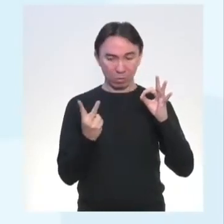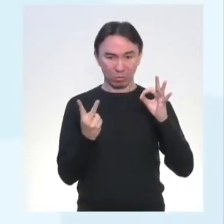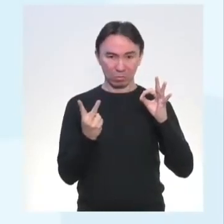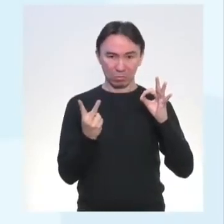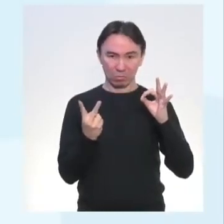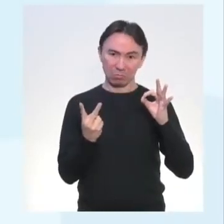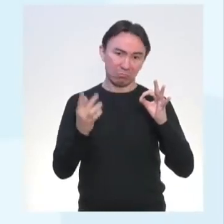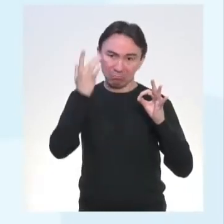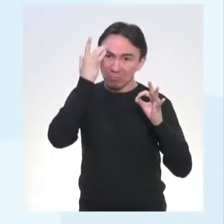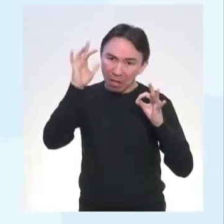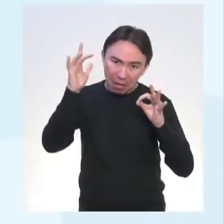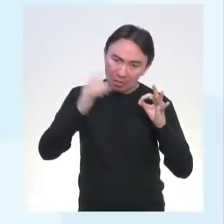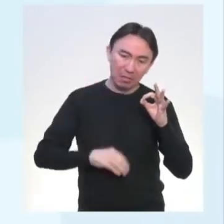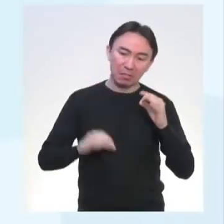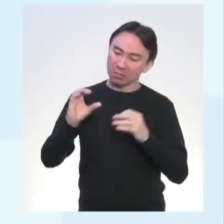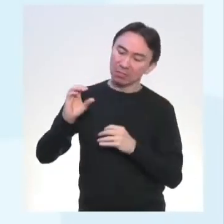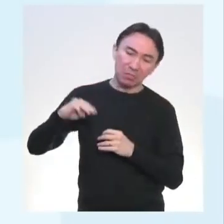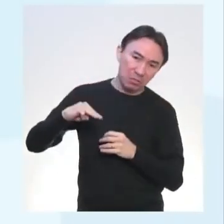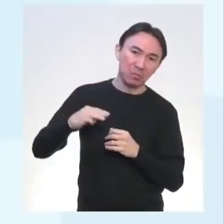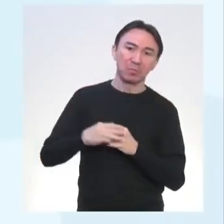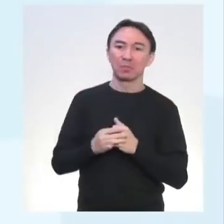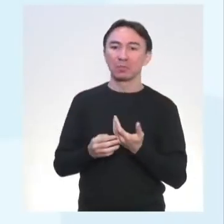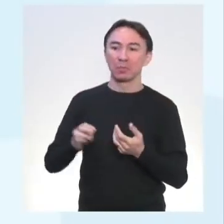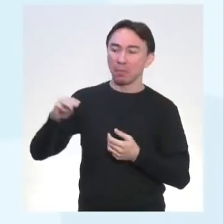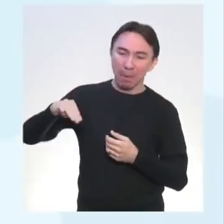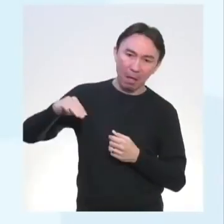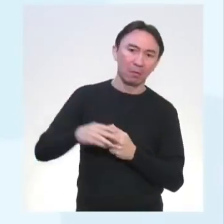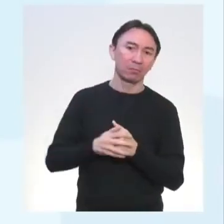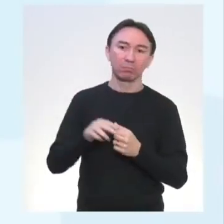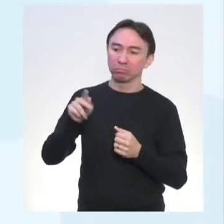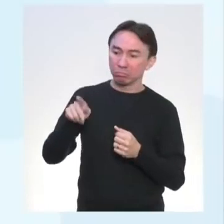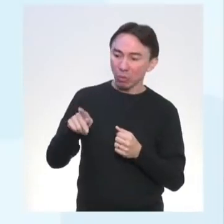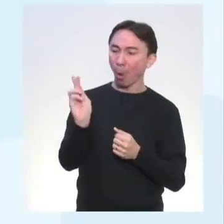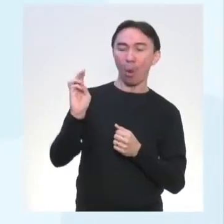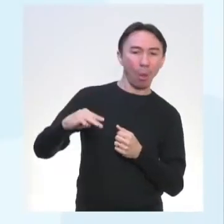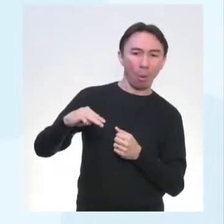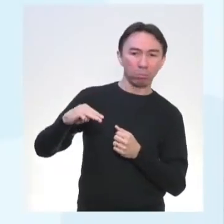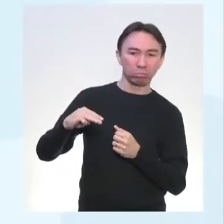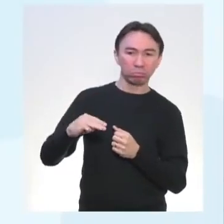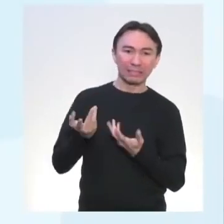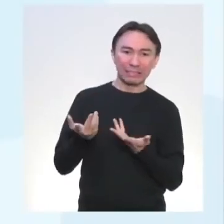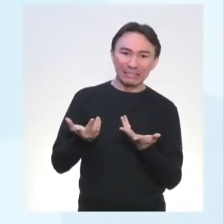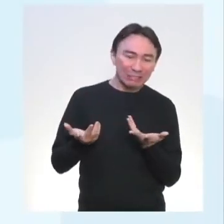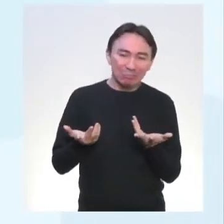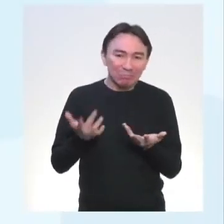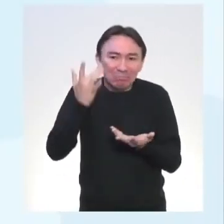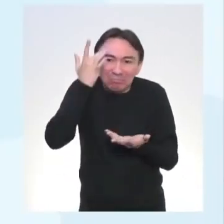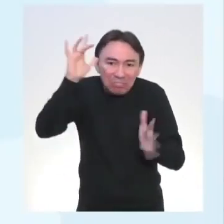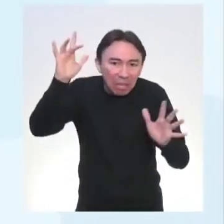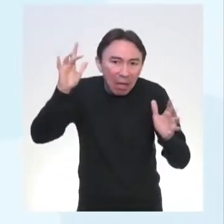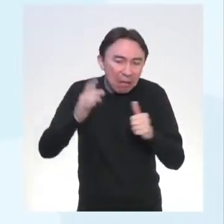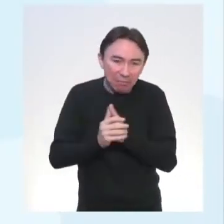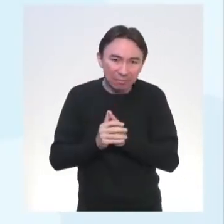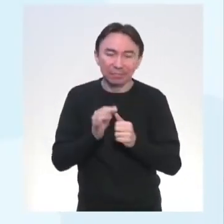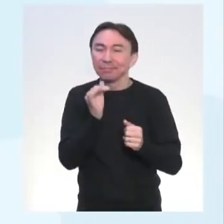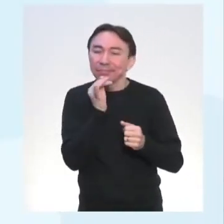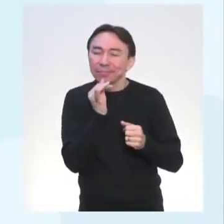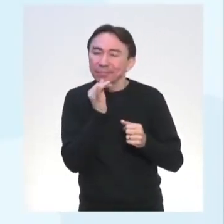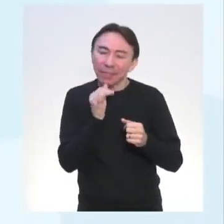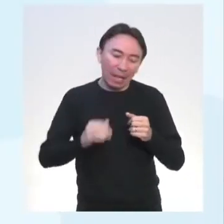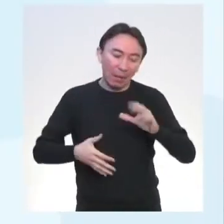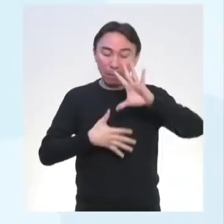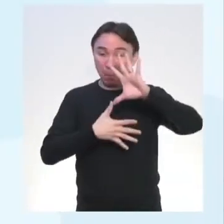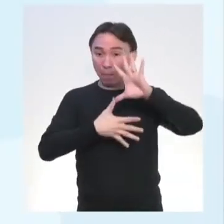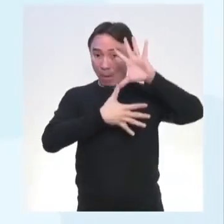Pode ser centímetro, pode ser metro, pode ser quilômetro também, não tem problema, né? Se a gente estiver vendo no mapa, por exemplo, a gente poderia dizer que